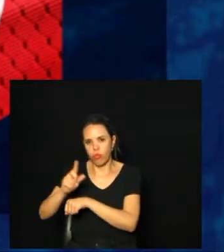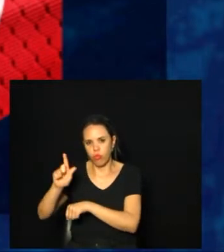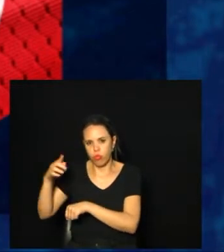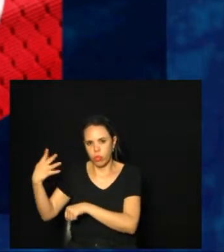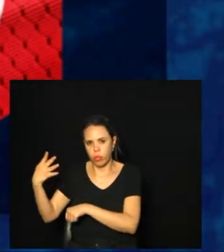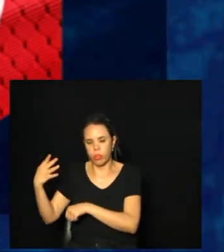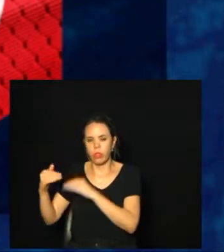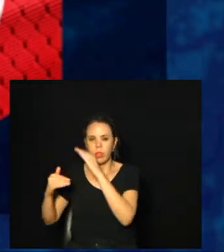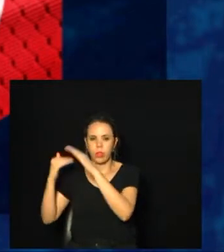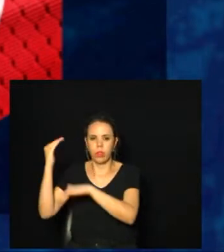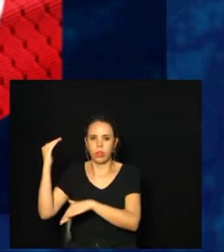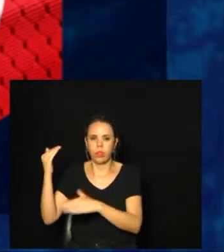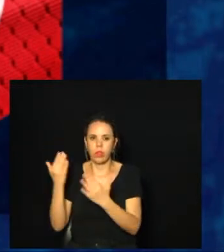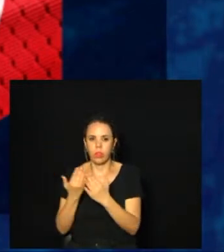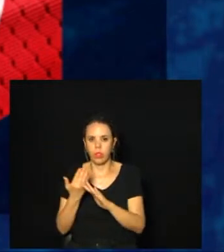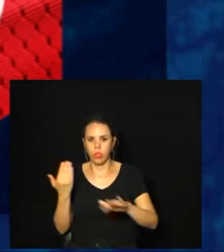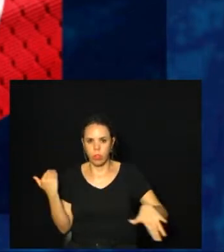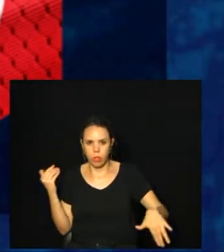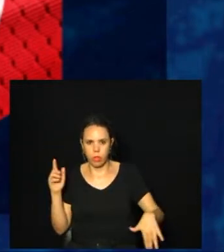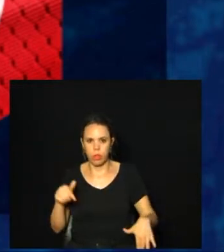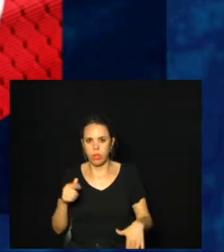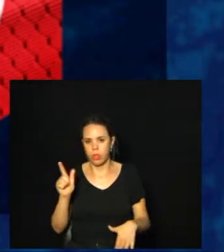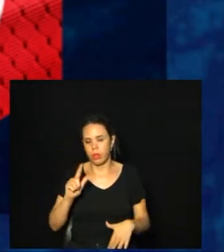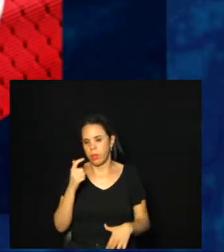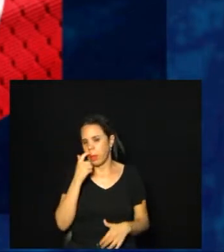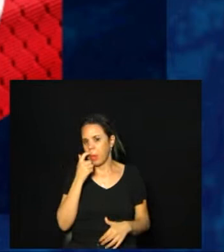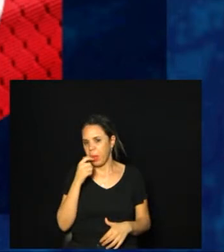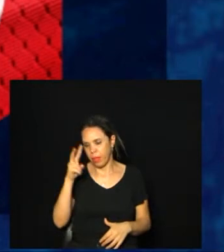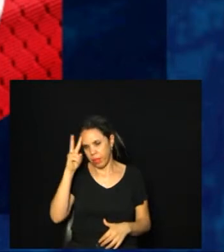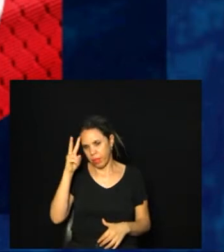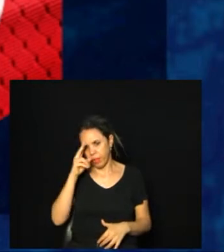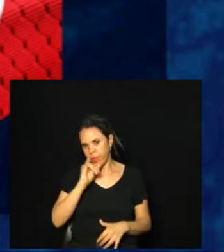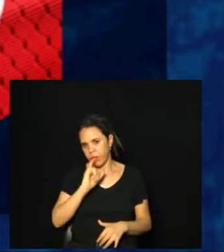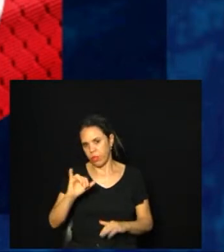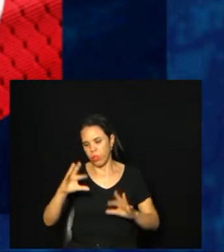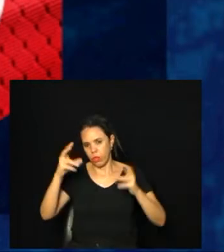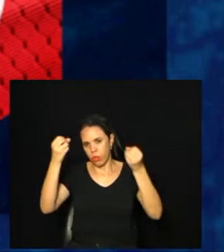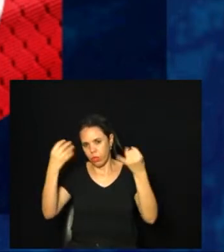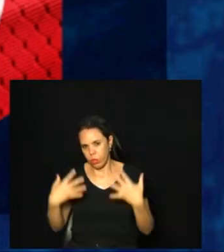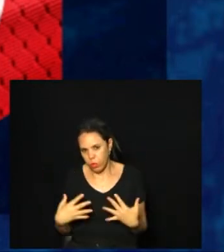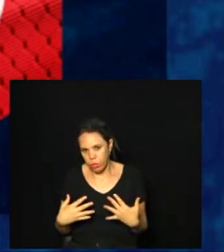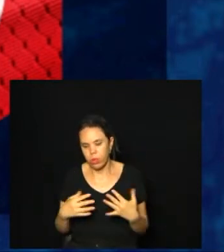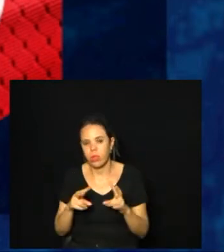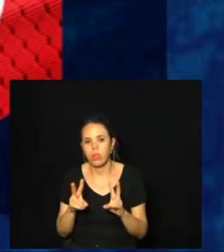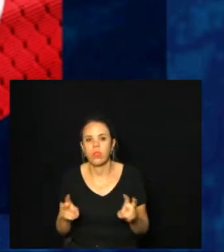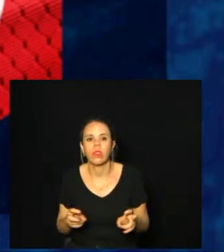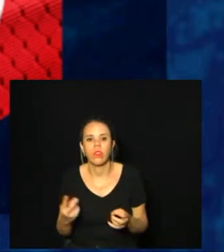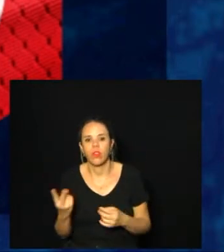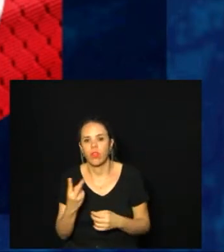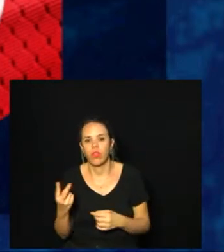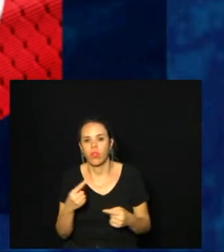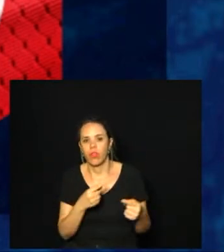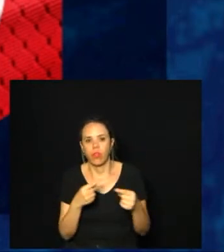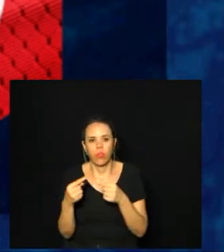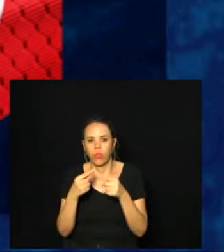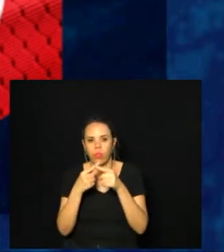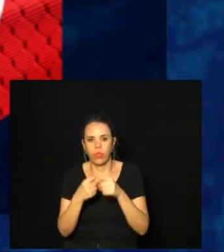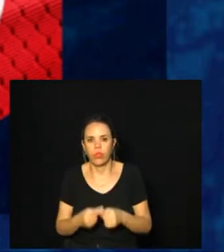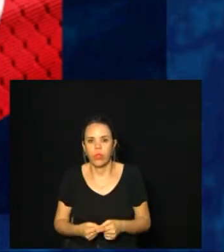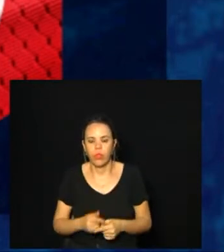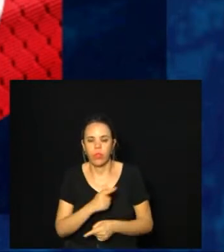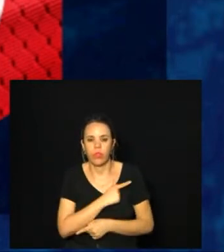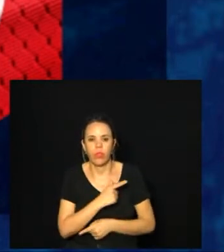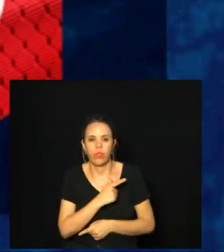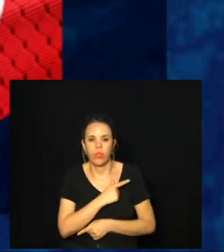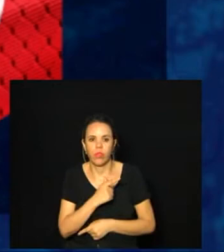G4, apesar desta distância. E claro que na segunda-feira a gente conta mais sobre as duas partidas, tanto o